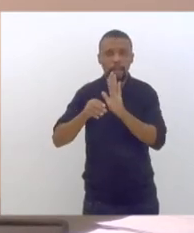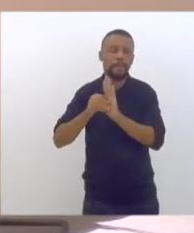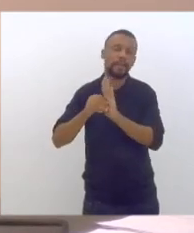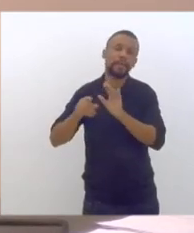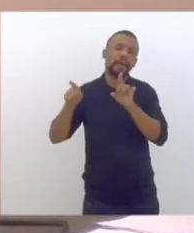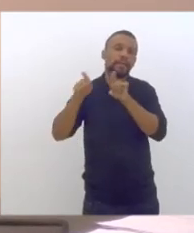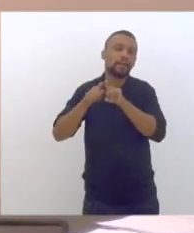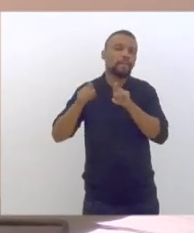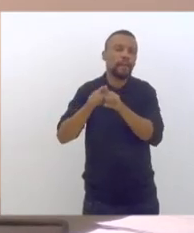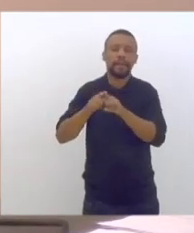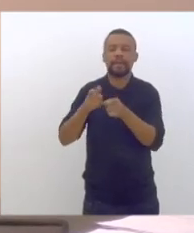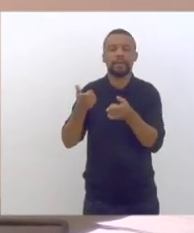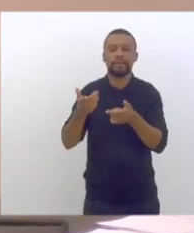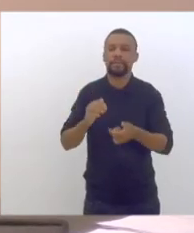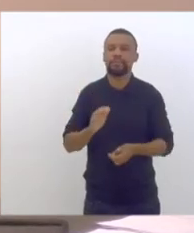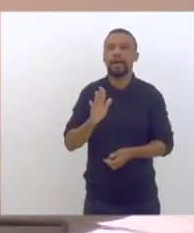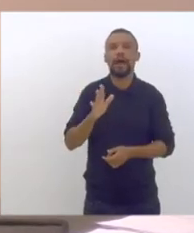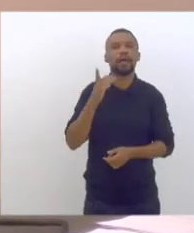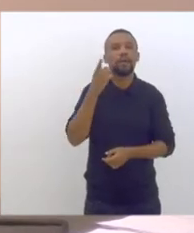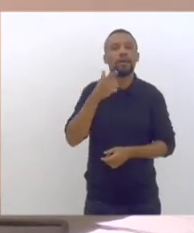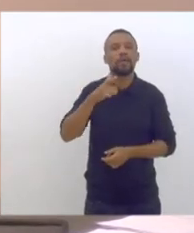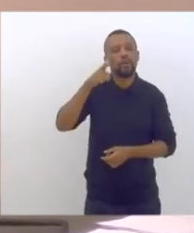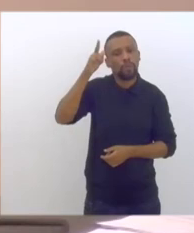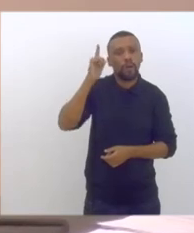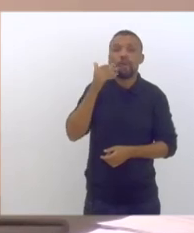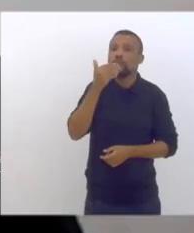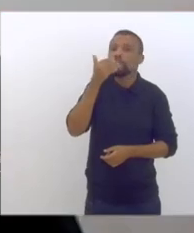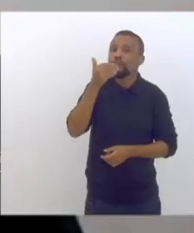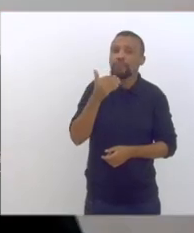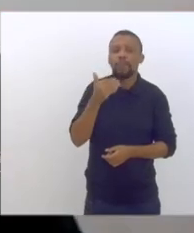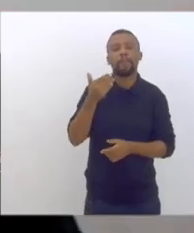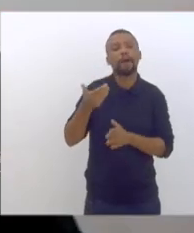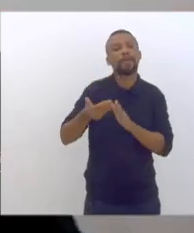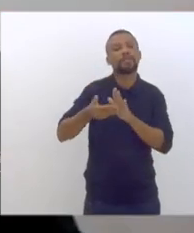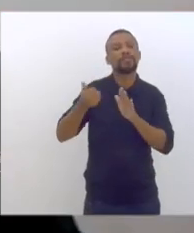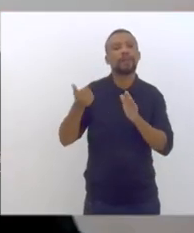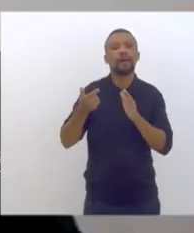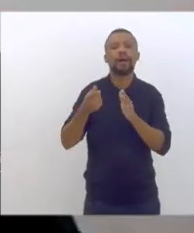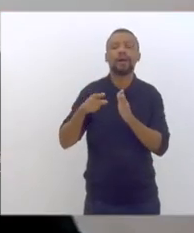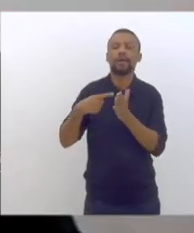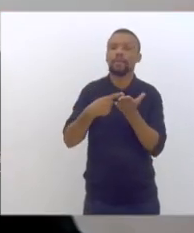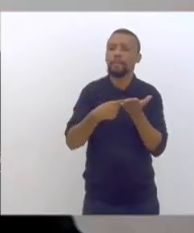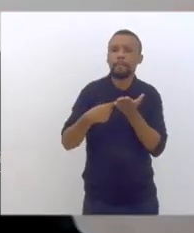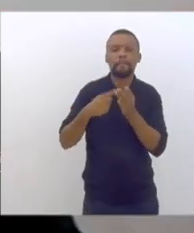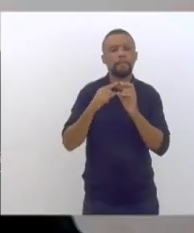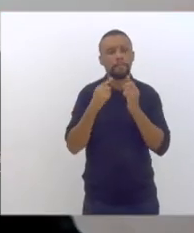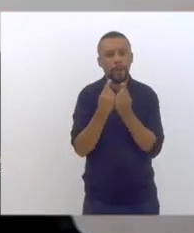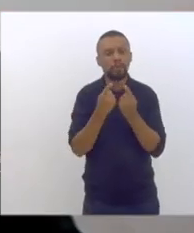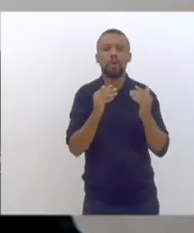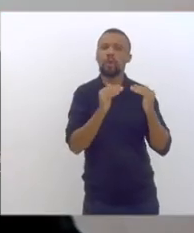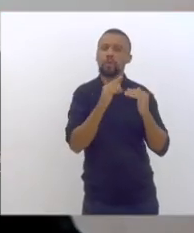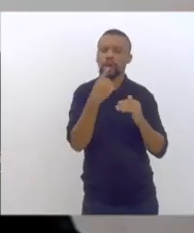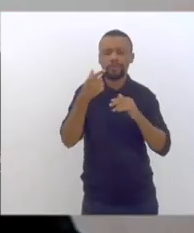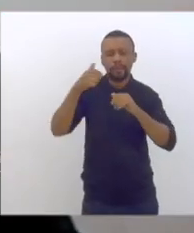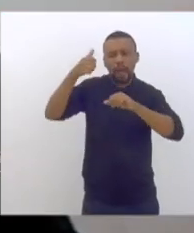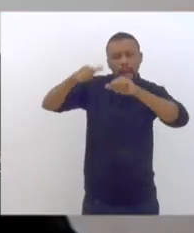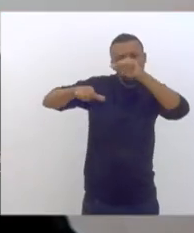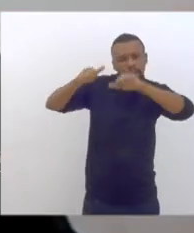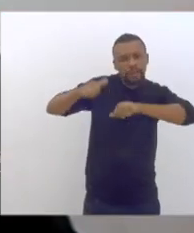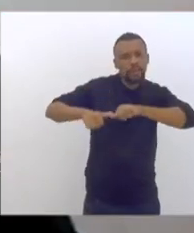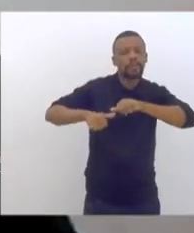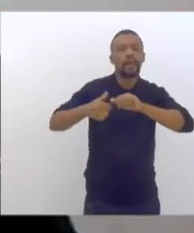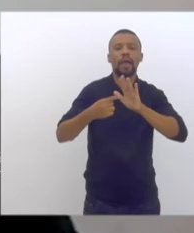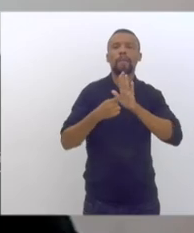mas e se eu vou eu vou pedir para retirar de volta porque eu tô concordando por vossa excelência a gente análise Traz esse também